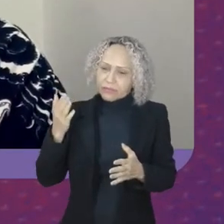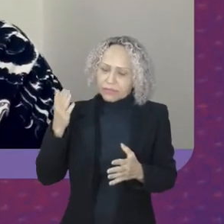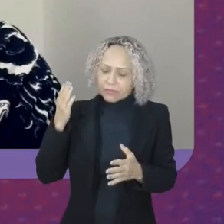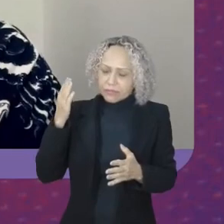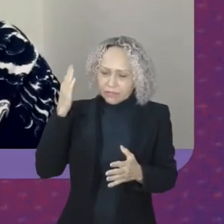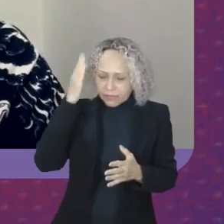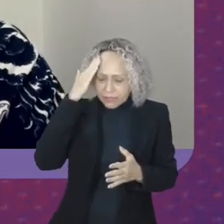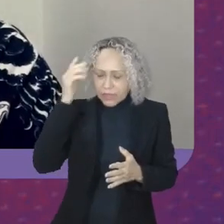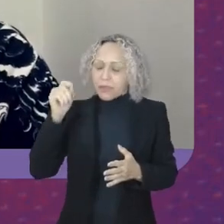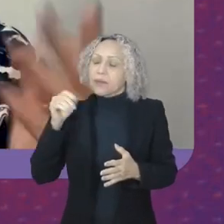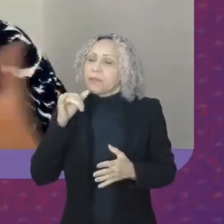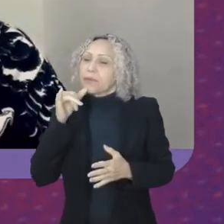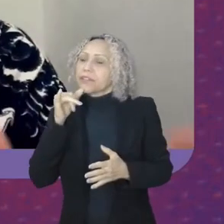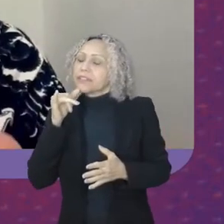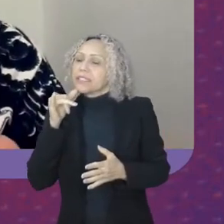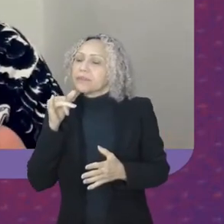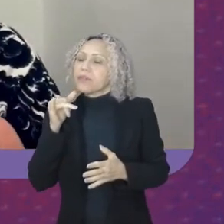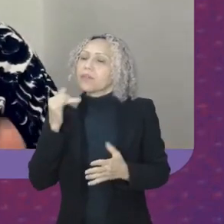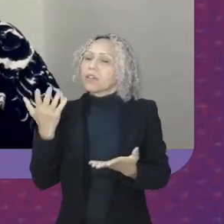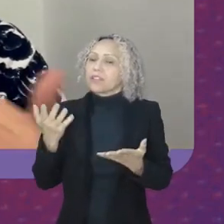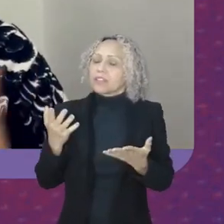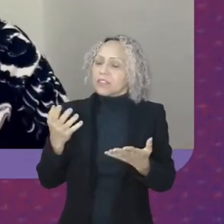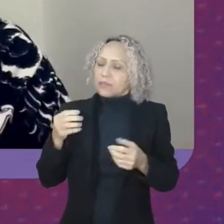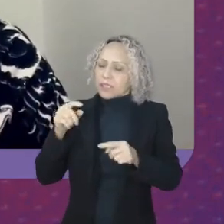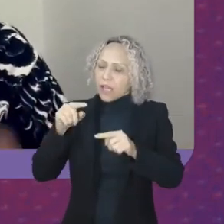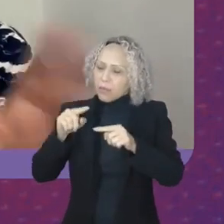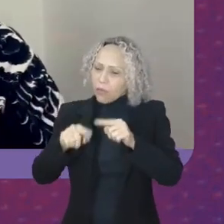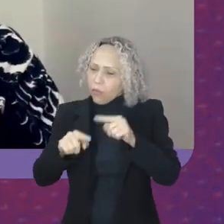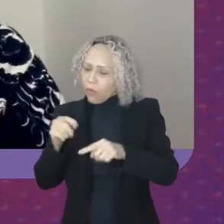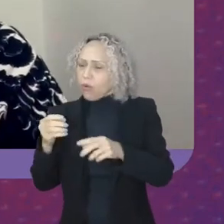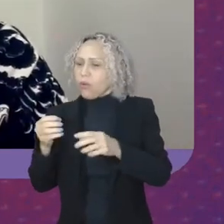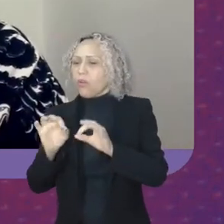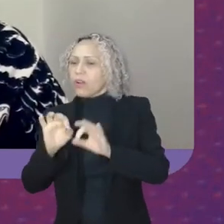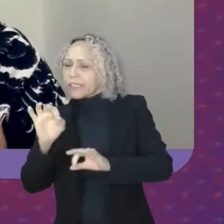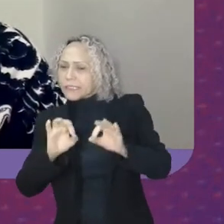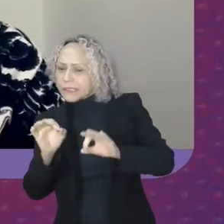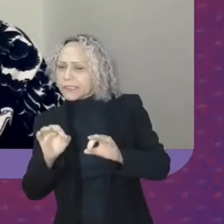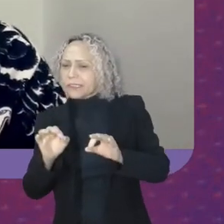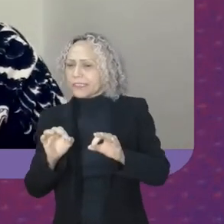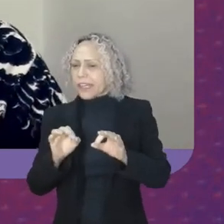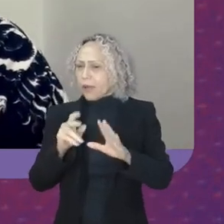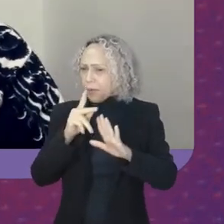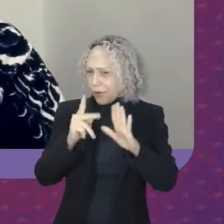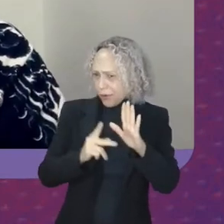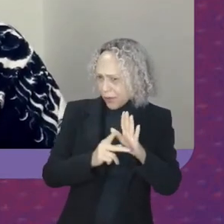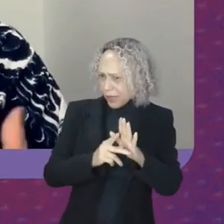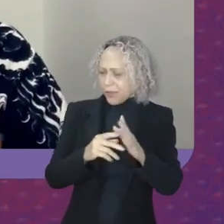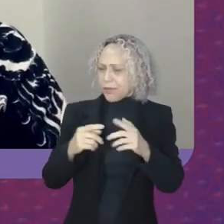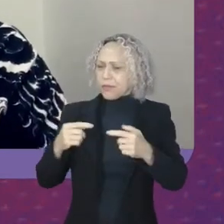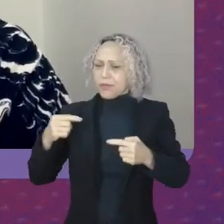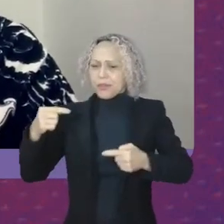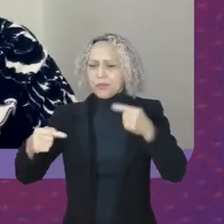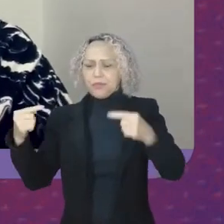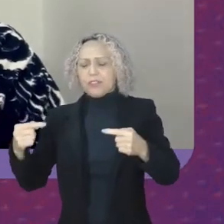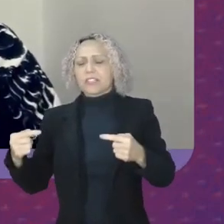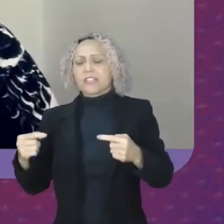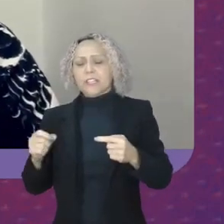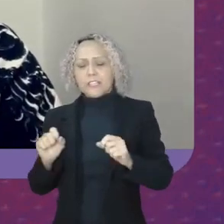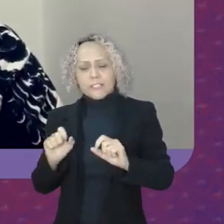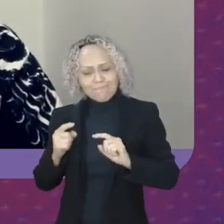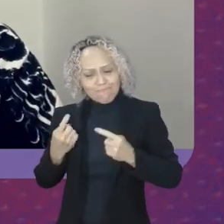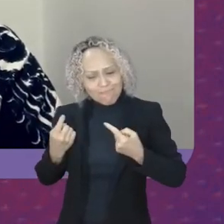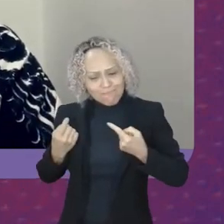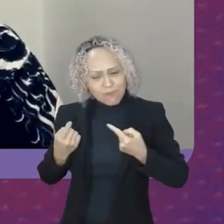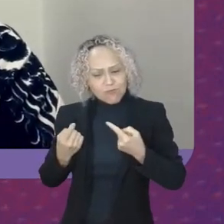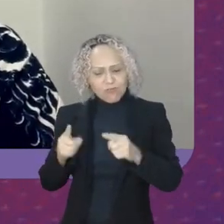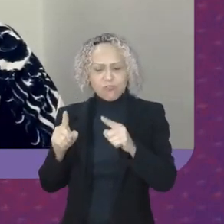violência contra mulheres. Então, agora é o momento de falar, de reivindicar maior orçamento. E eu gostaria